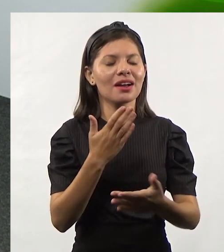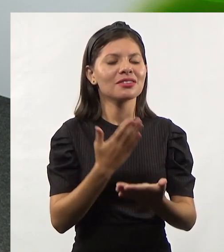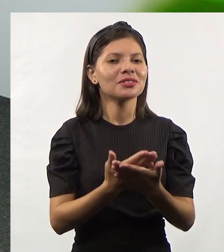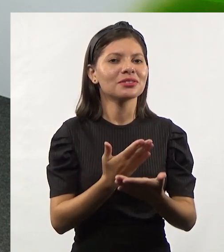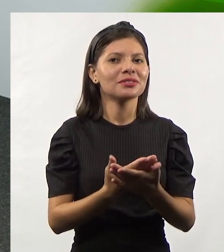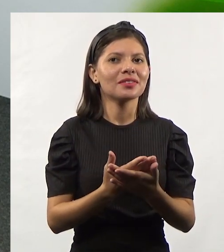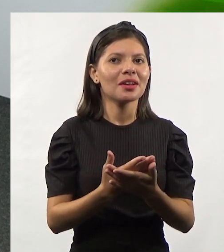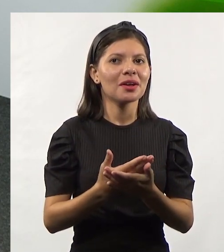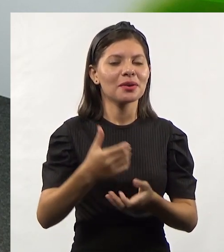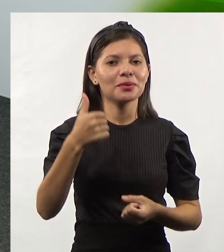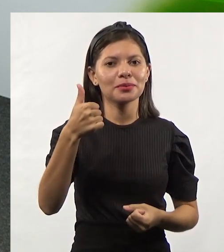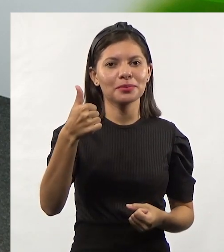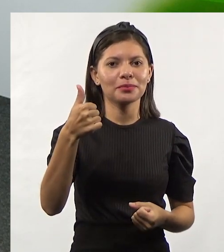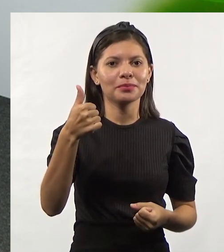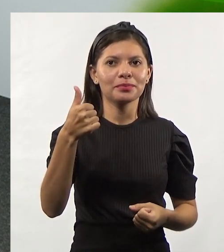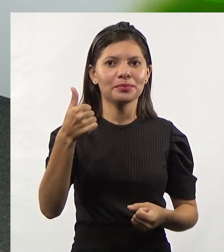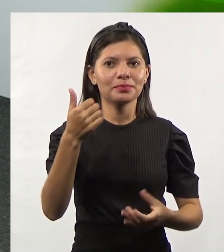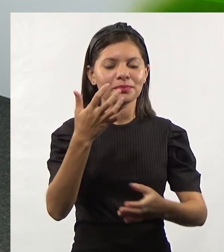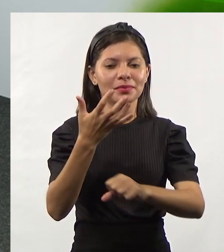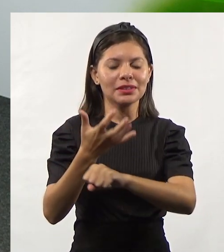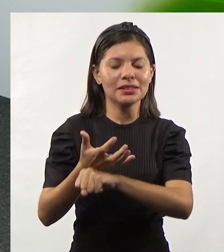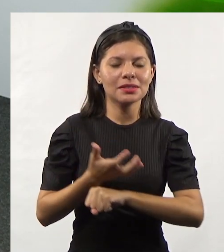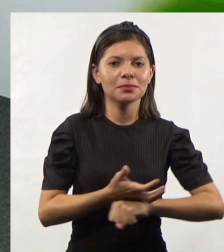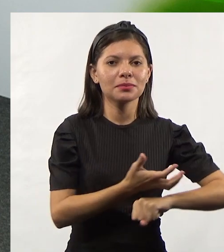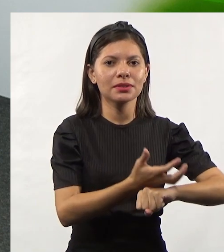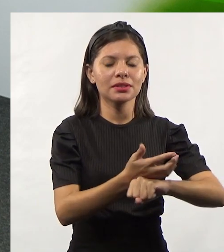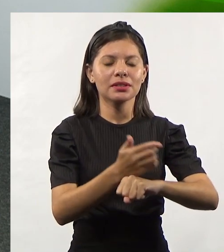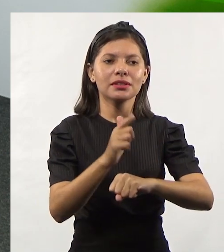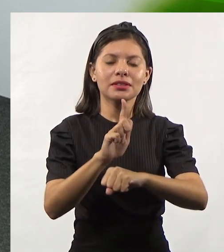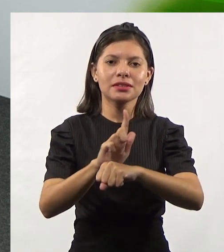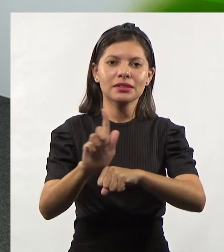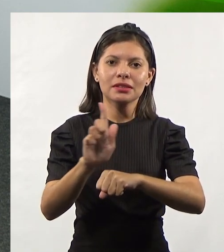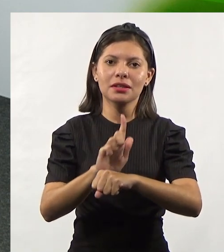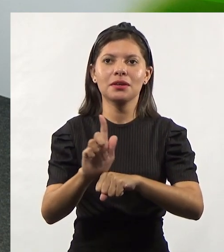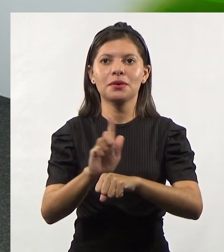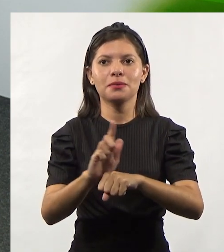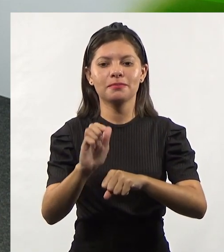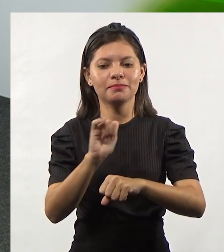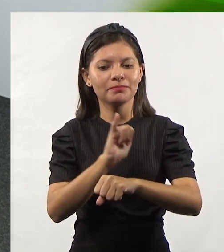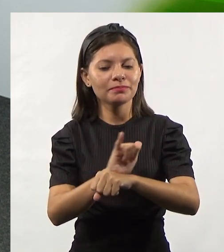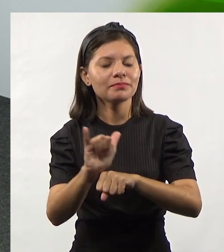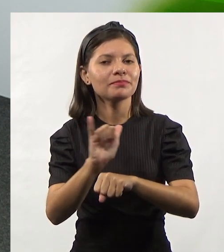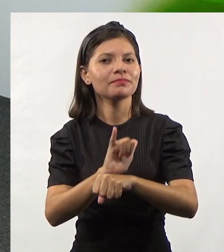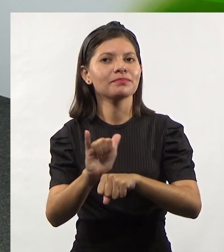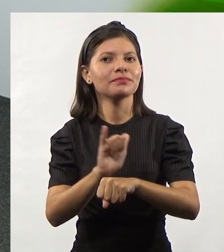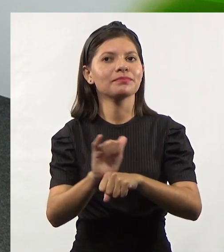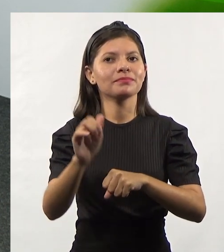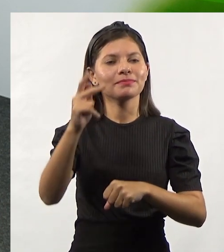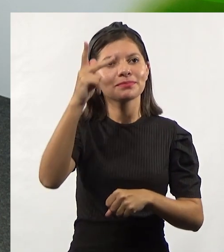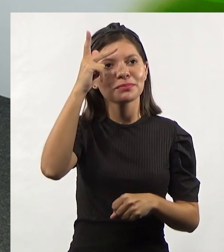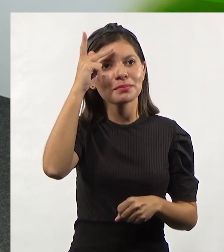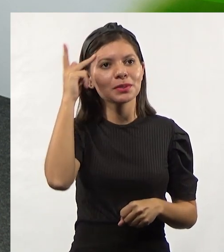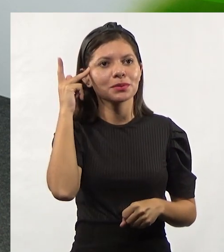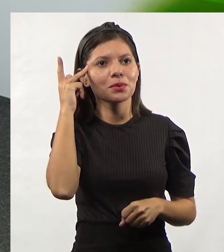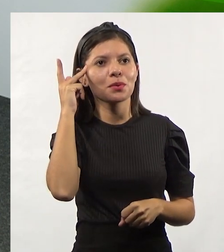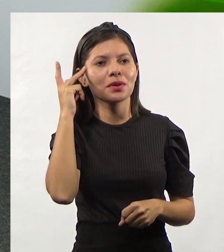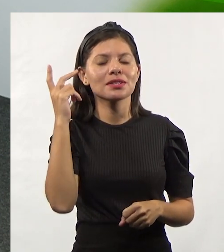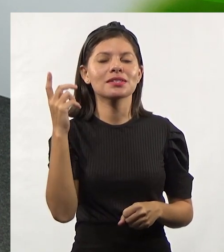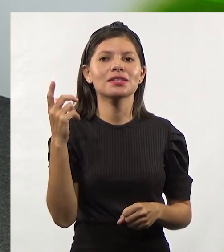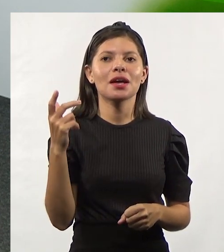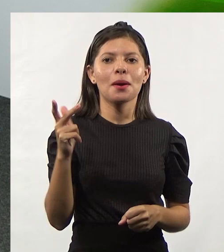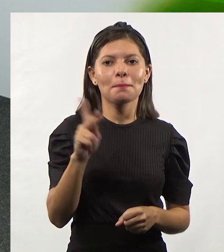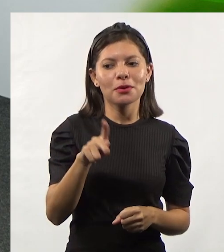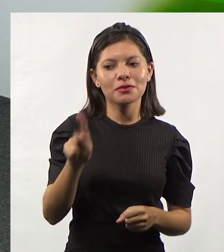Gestão Estratégica de Pessoas. Eu sou a professora Maraí Rodrigues, sou mulher, branca, os